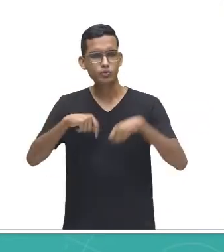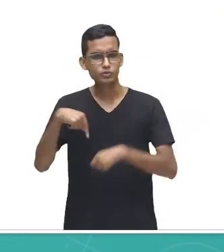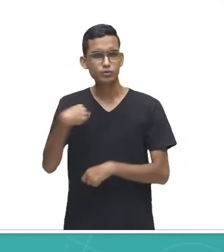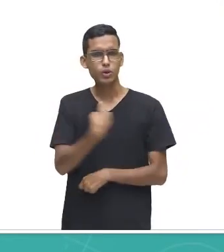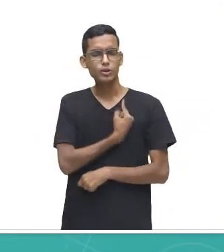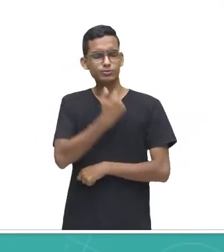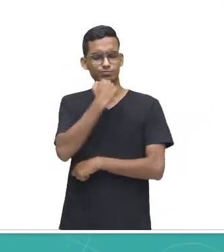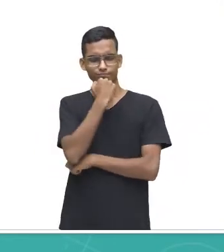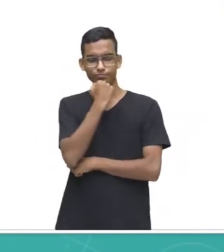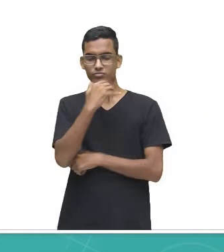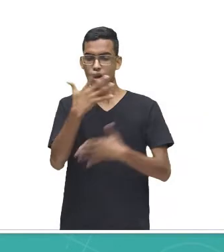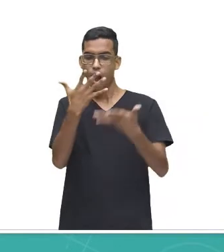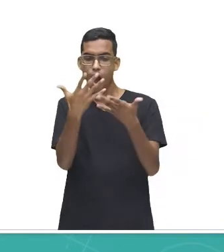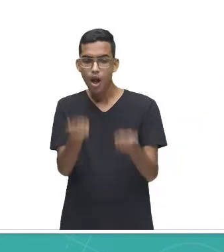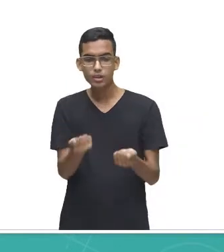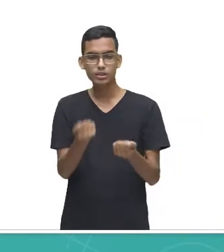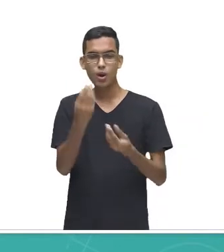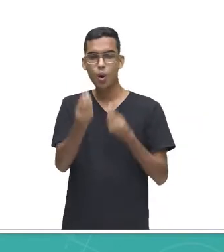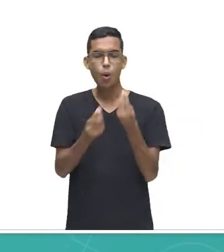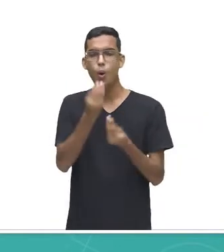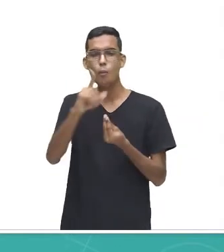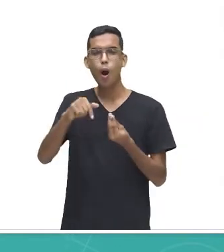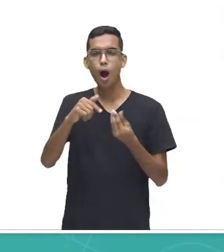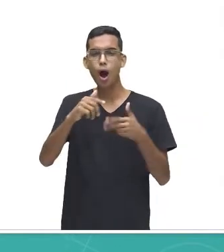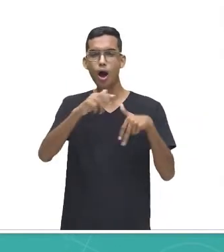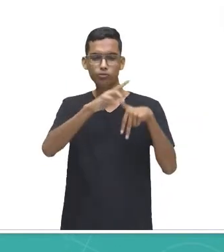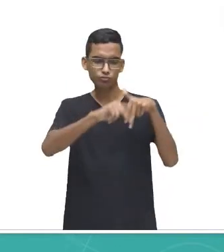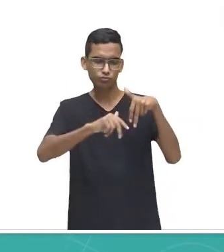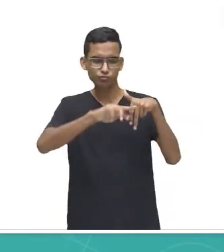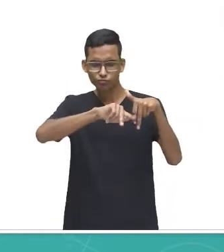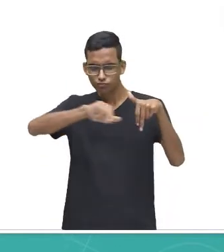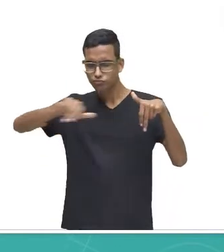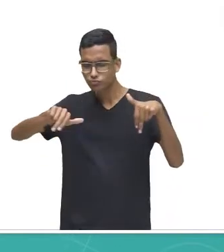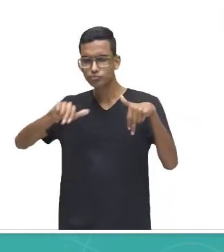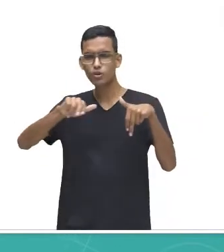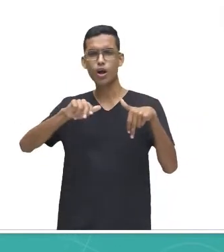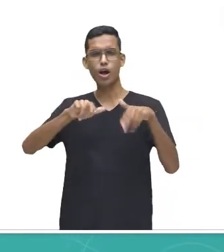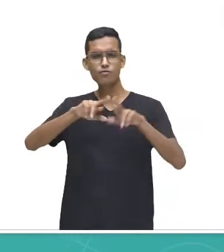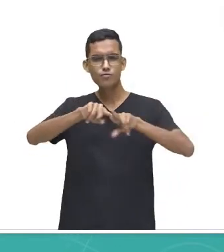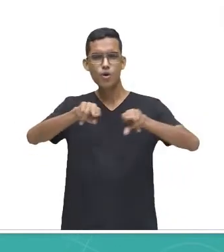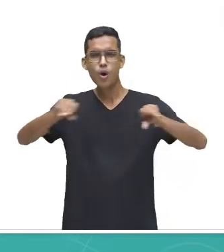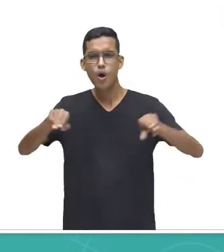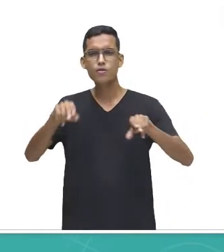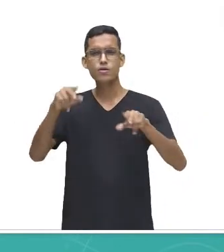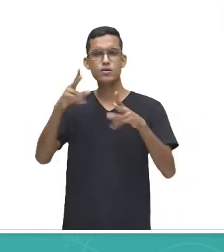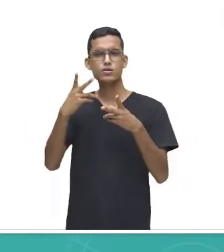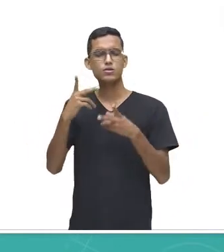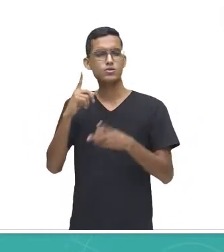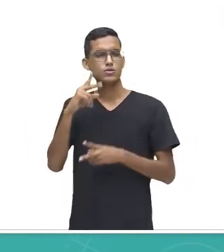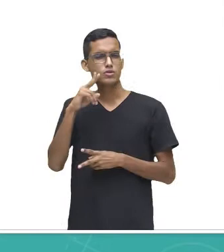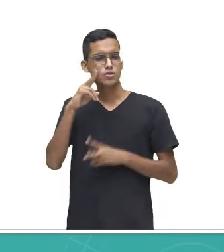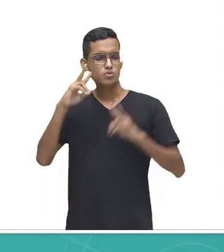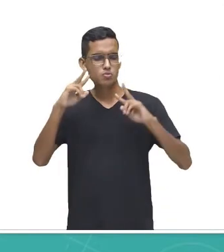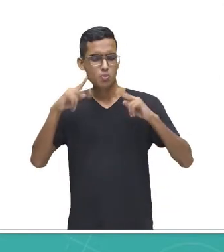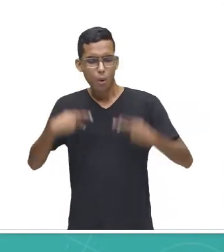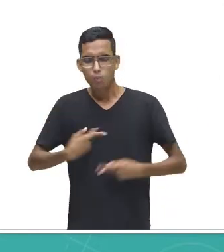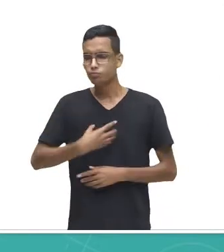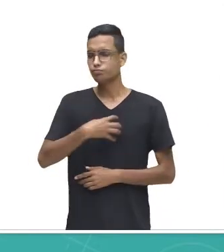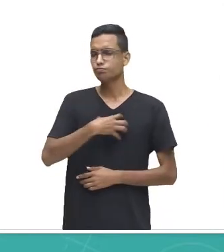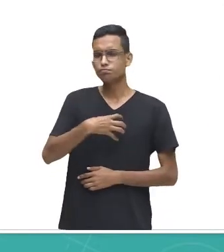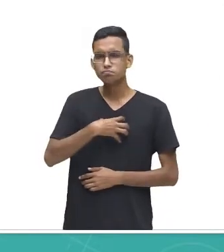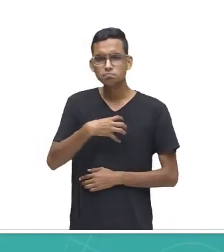aceitar a diversidade de olhares, diversidade de comportamentos, diversidade de vivências,